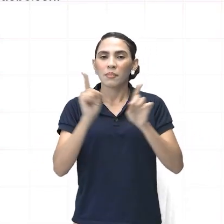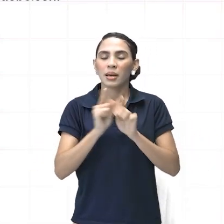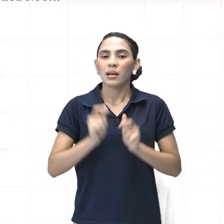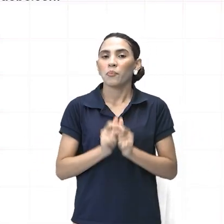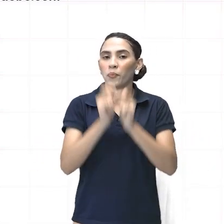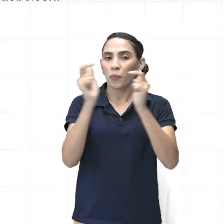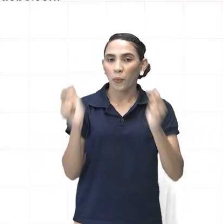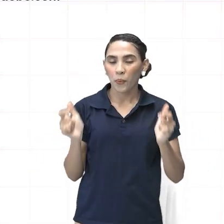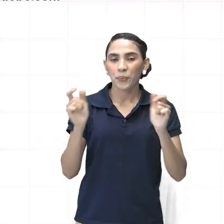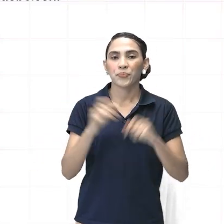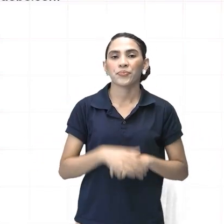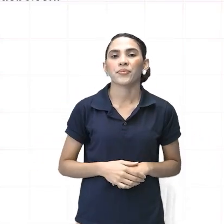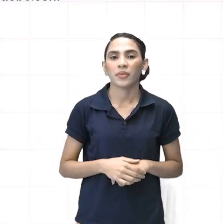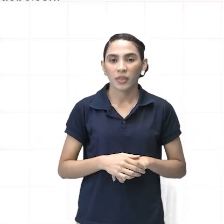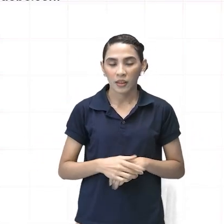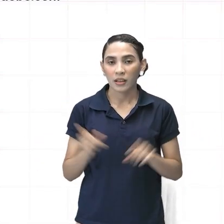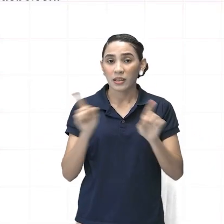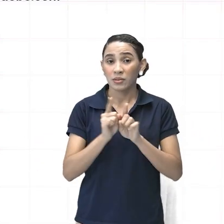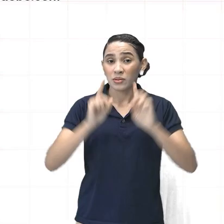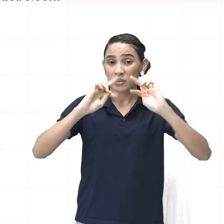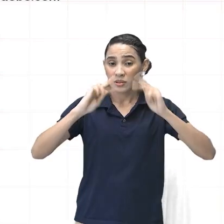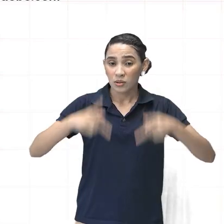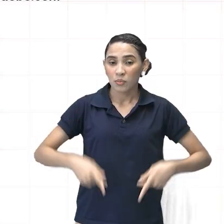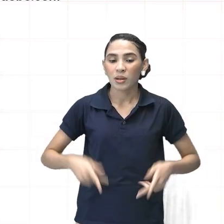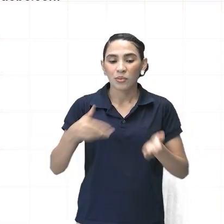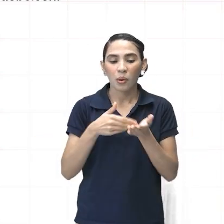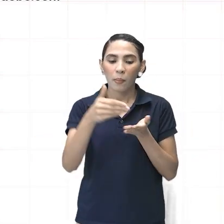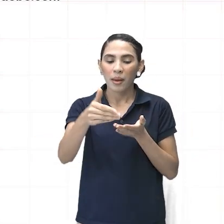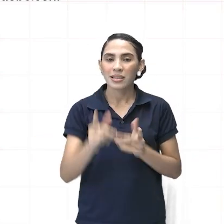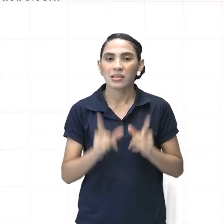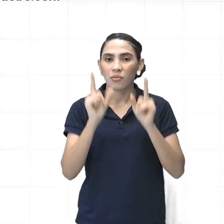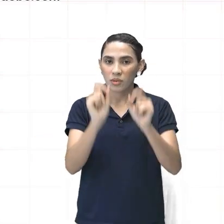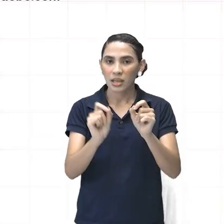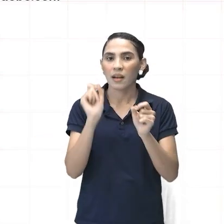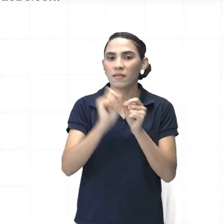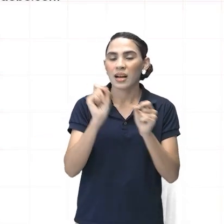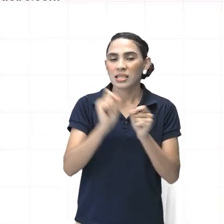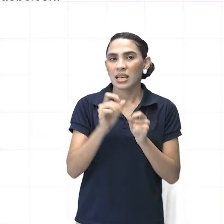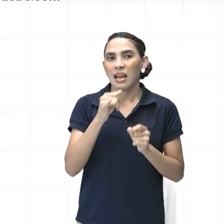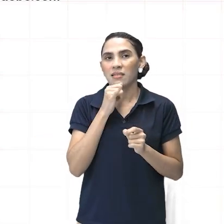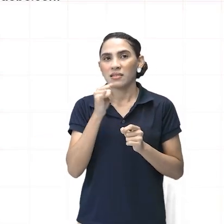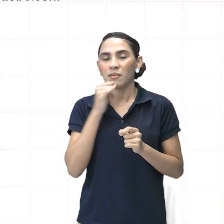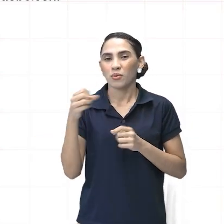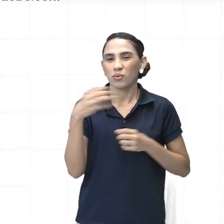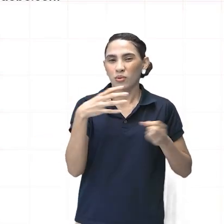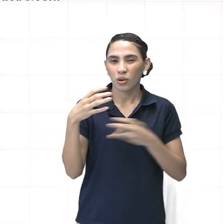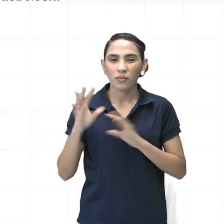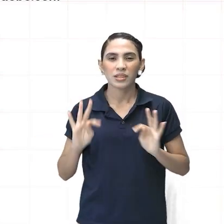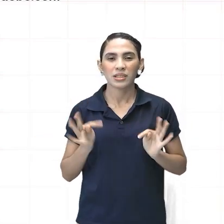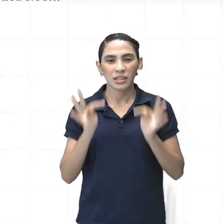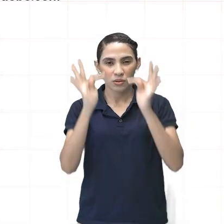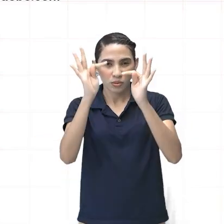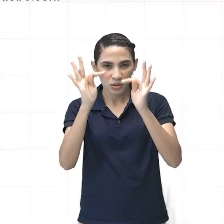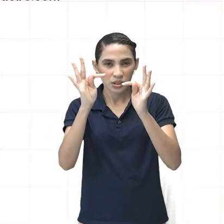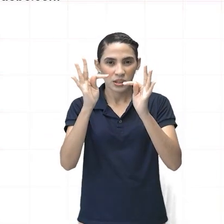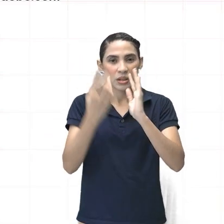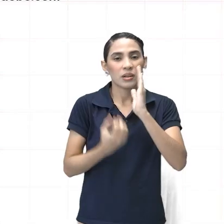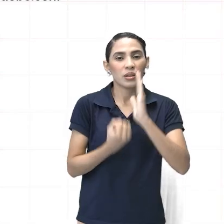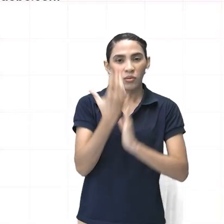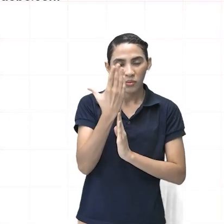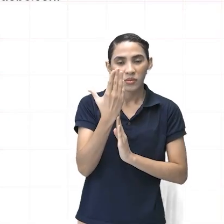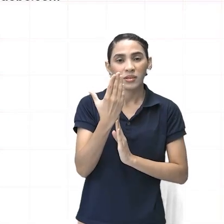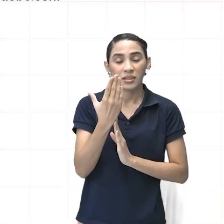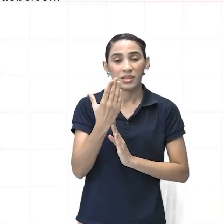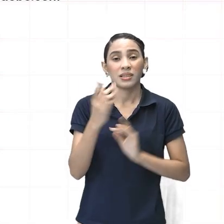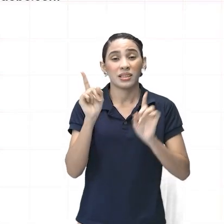grande escala, né, o ser humano ele começa, né, a fazer ali com que novas tecnologias surjam.